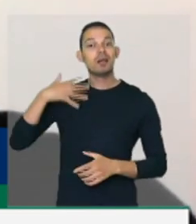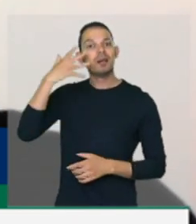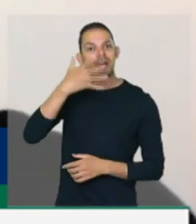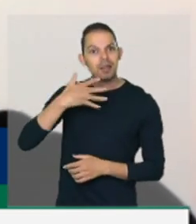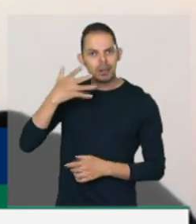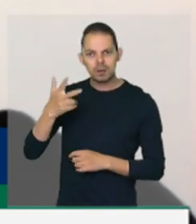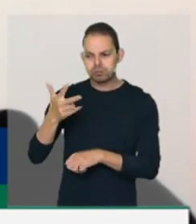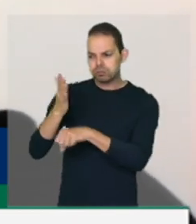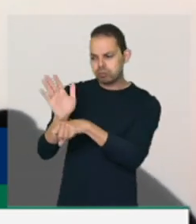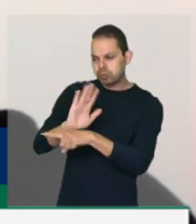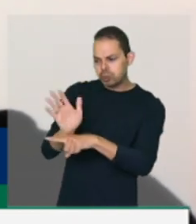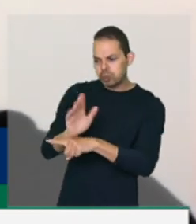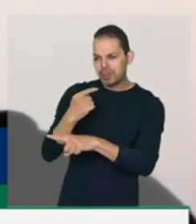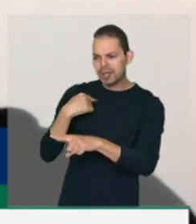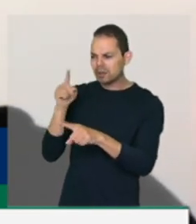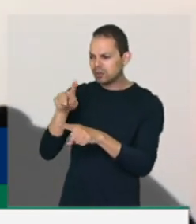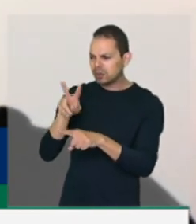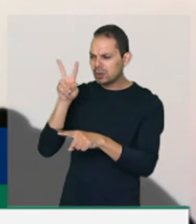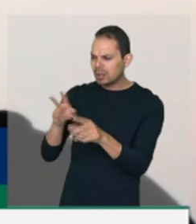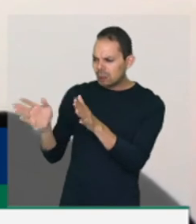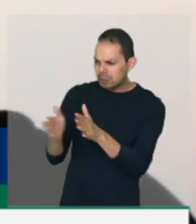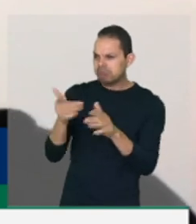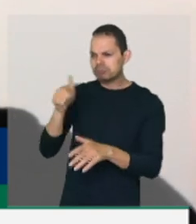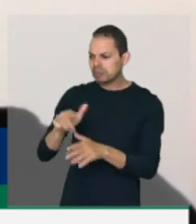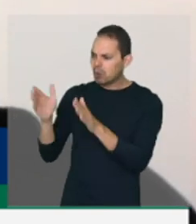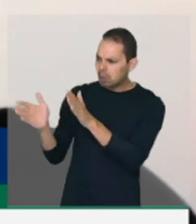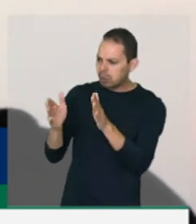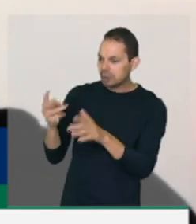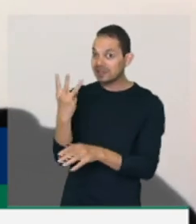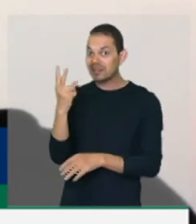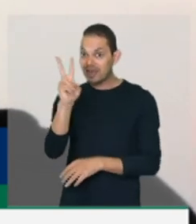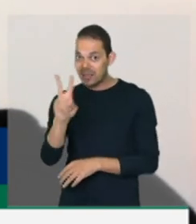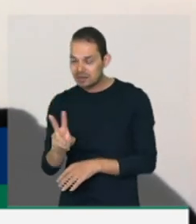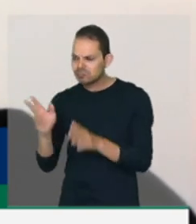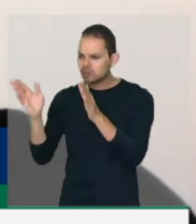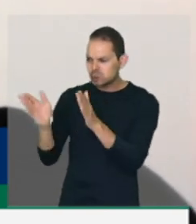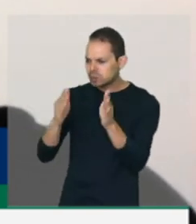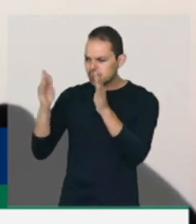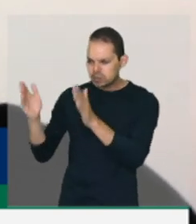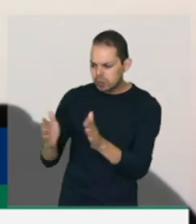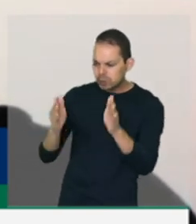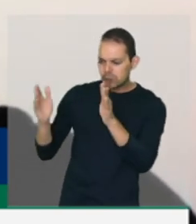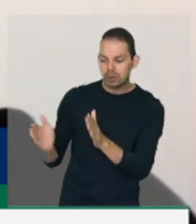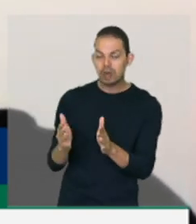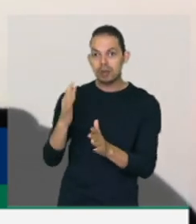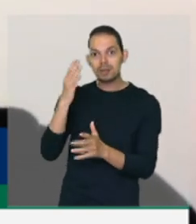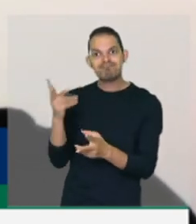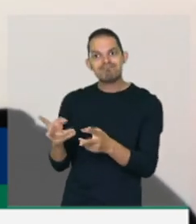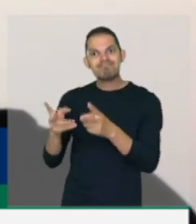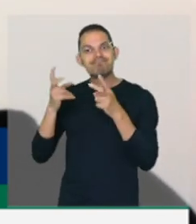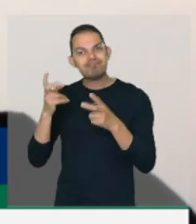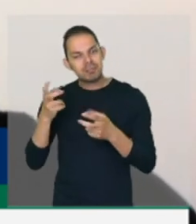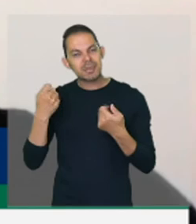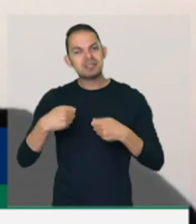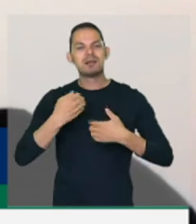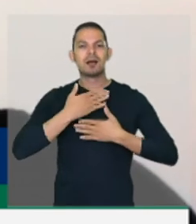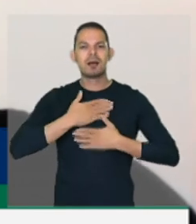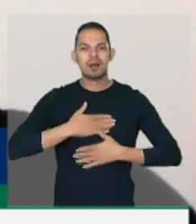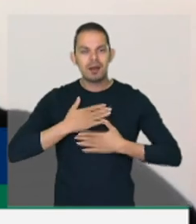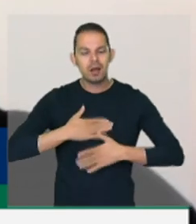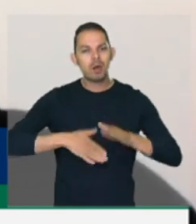realmente, eu assisti ao vídeo 3 vezes, e precisei perceber, né, com critério absoluto de calma e cautela,